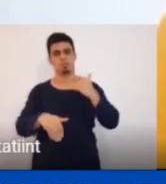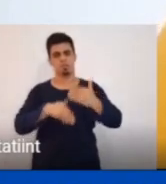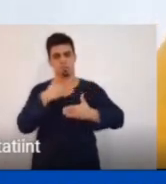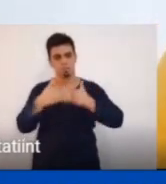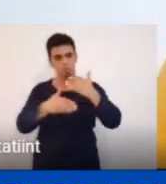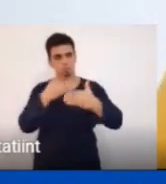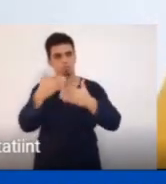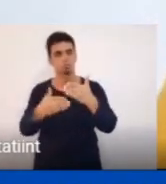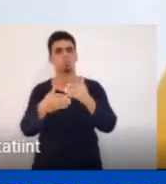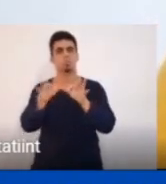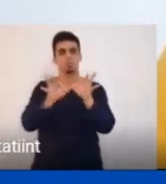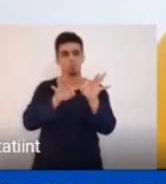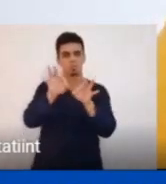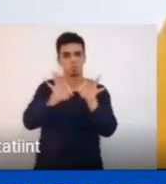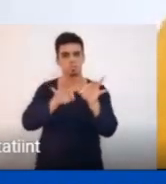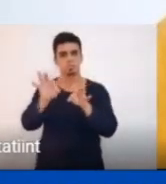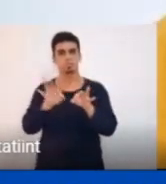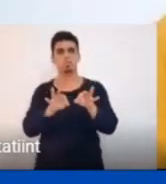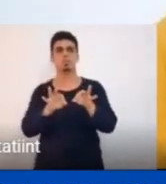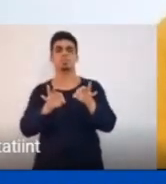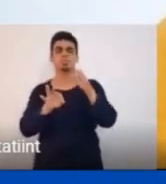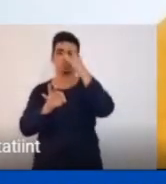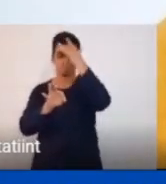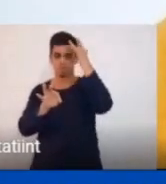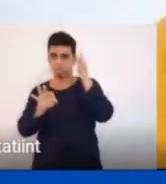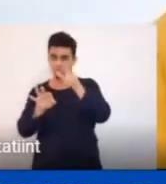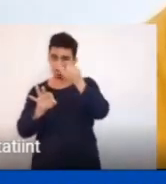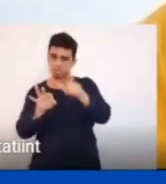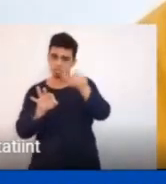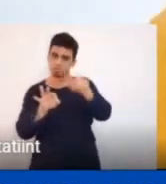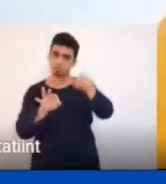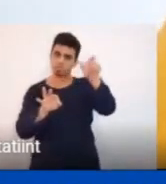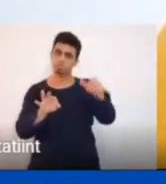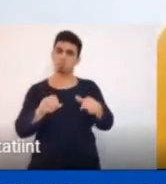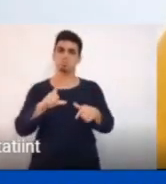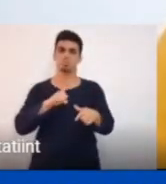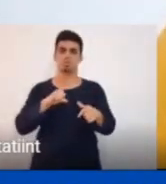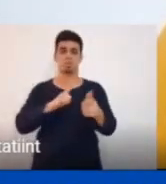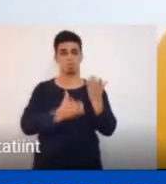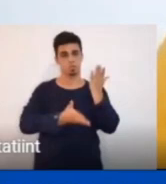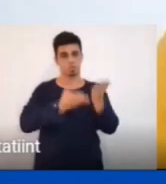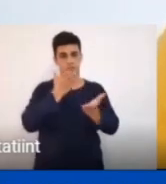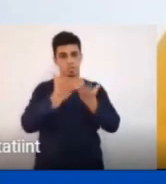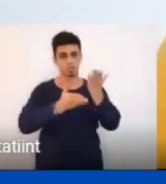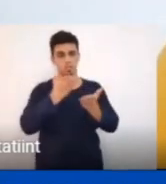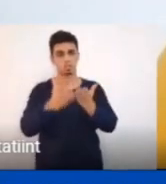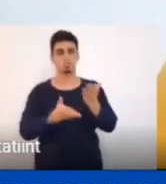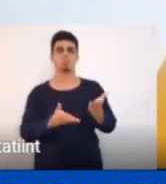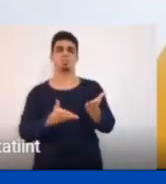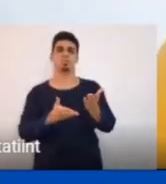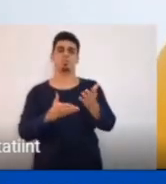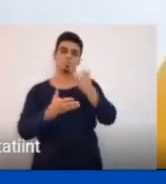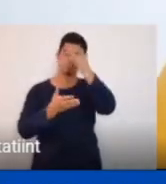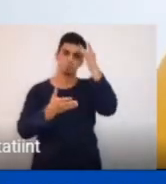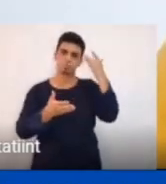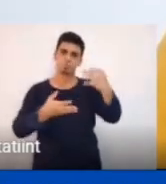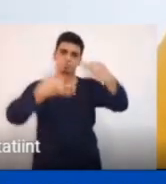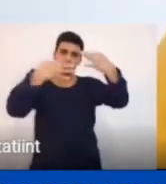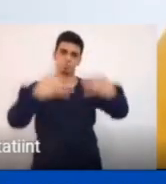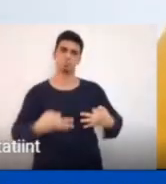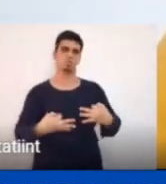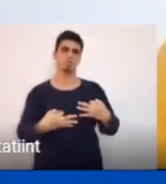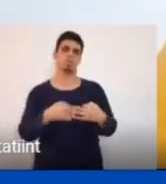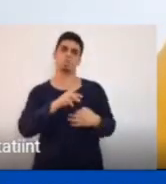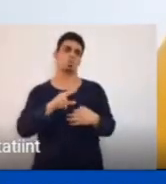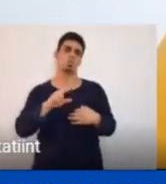que fazem com que as pessoas sejam tratadas como números e que as pessoas negras, sobretudo, tenham seus territórios invadidos porque